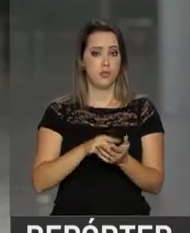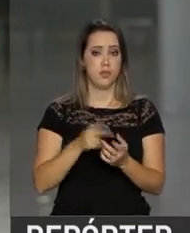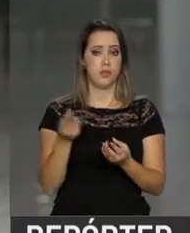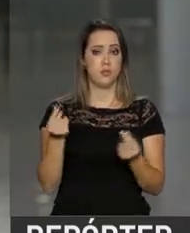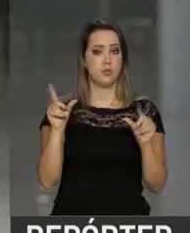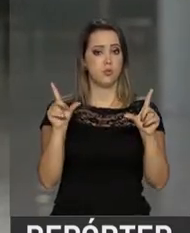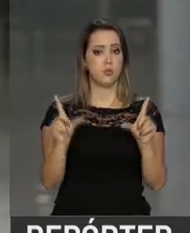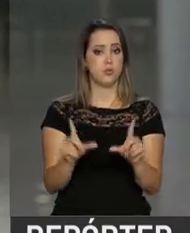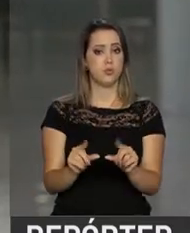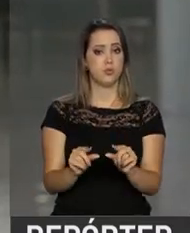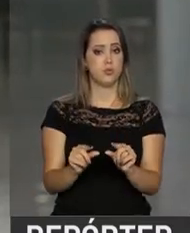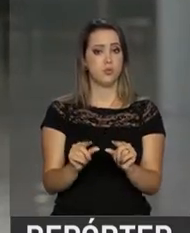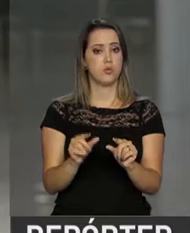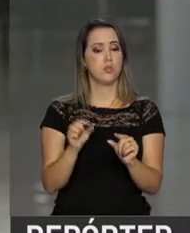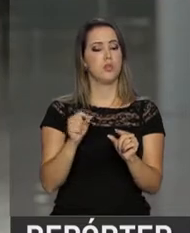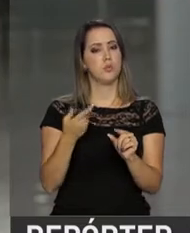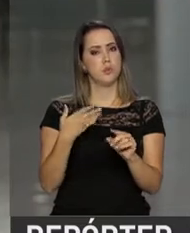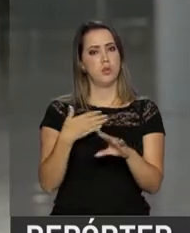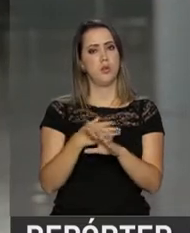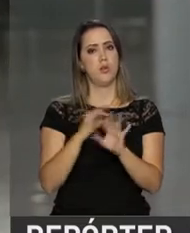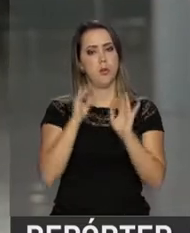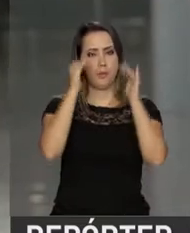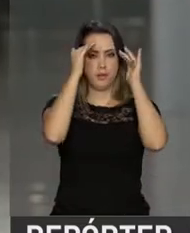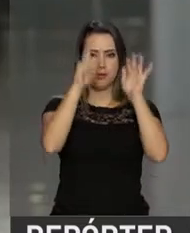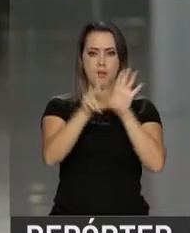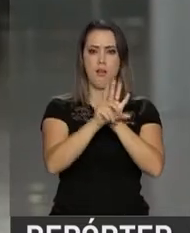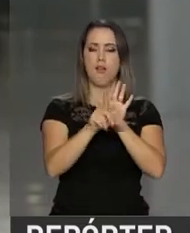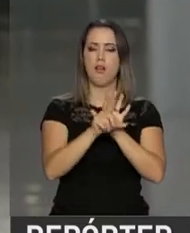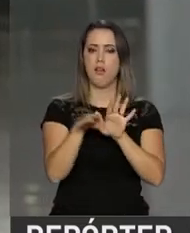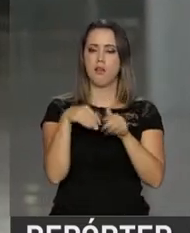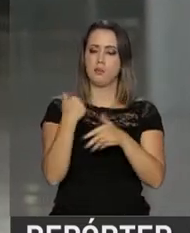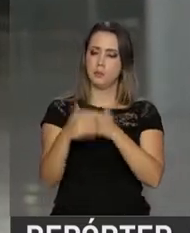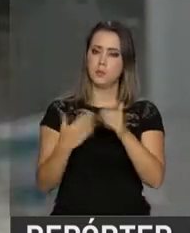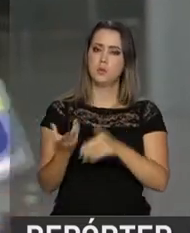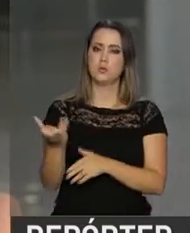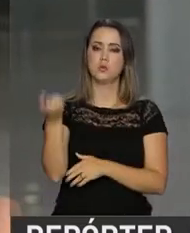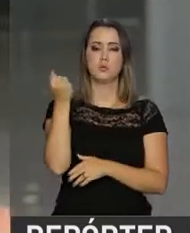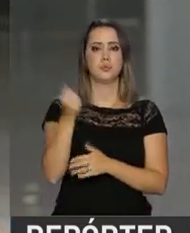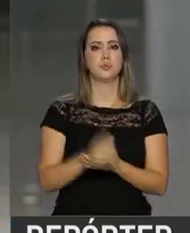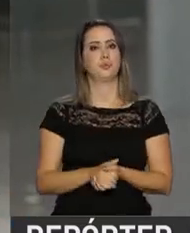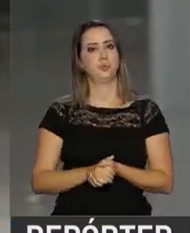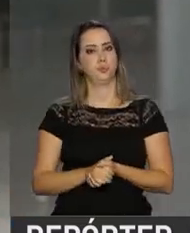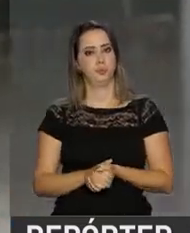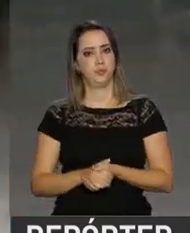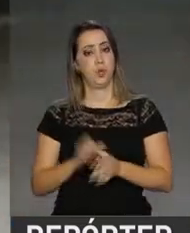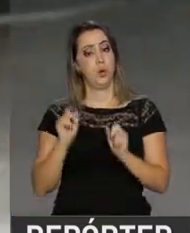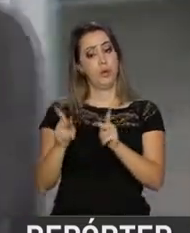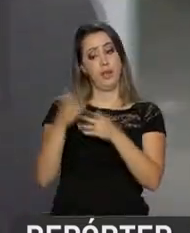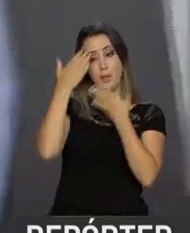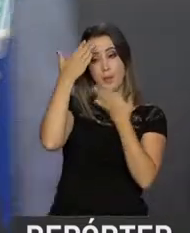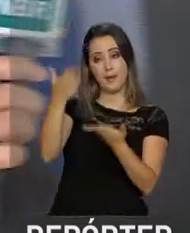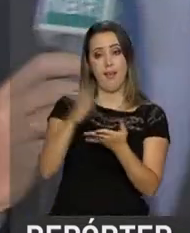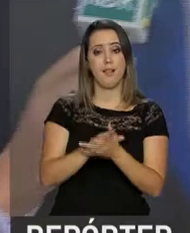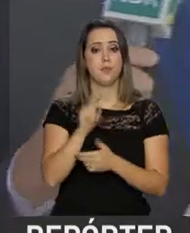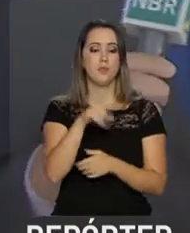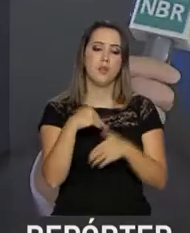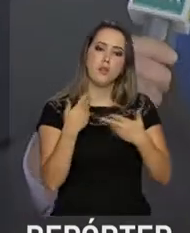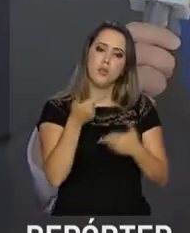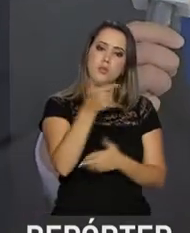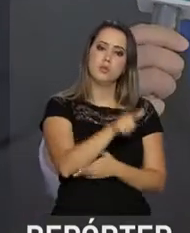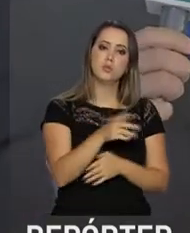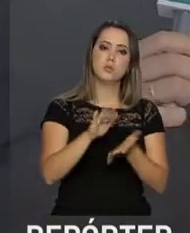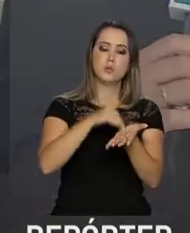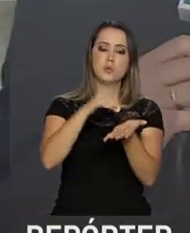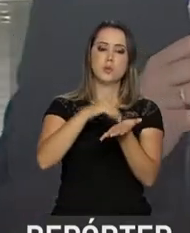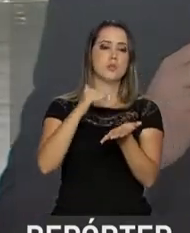quê enquadrável no bolso ele vai mesmo manter o benefício ok secretário muito obrigado reforçando então o